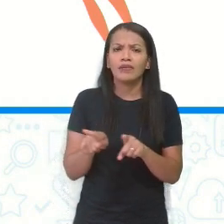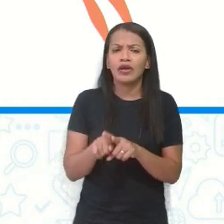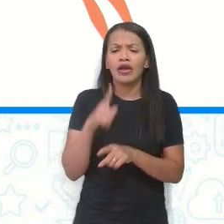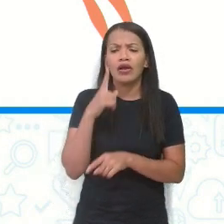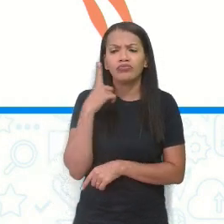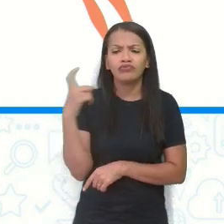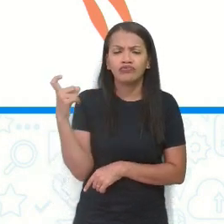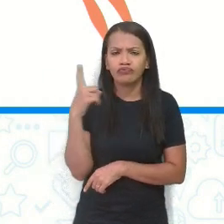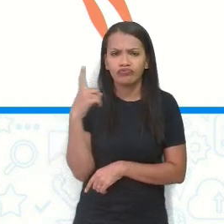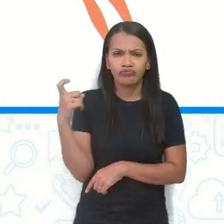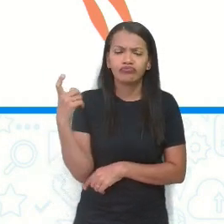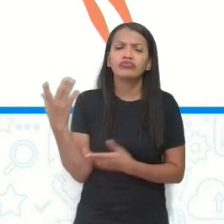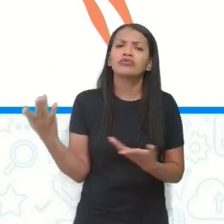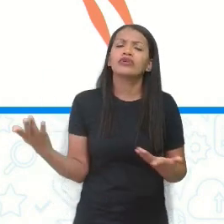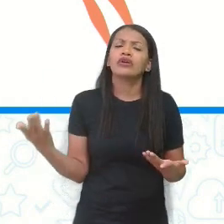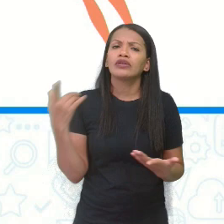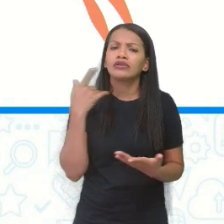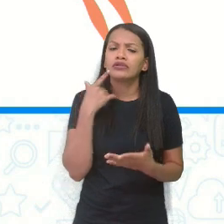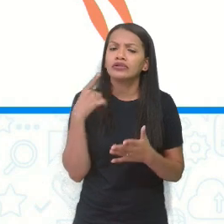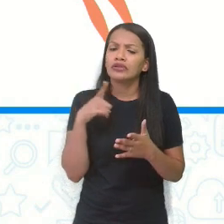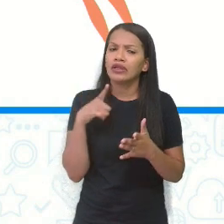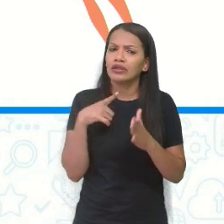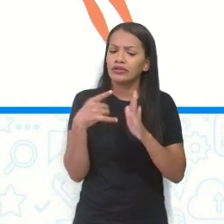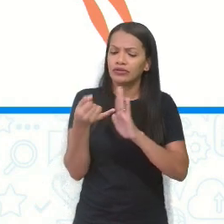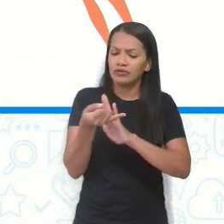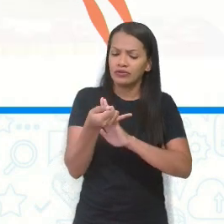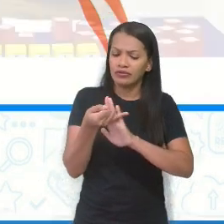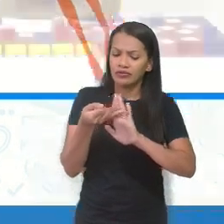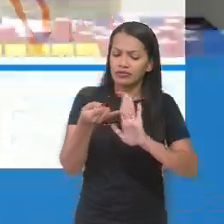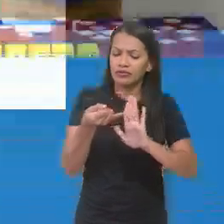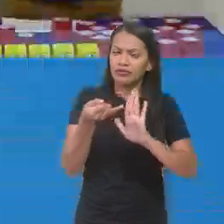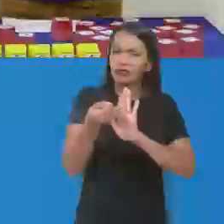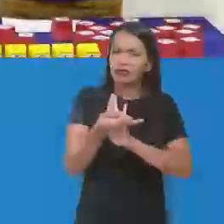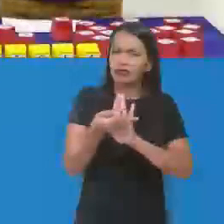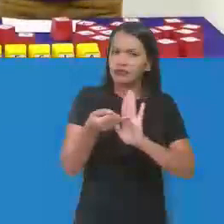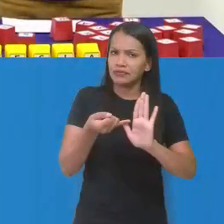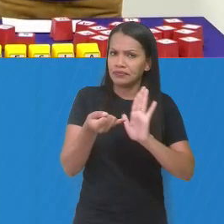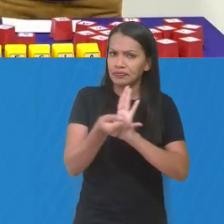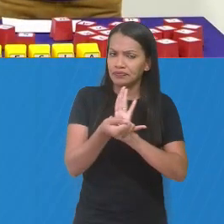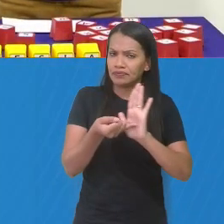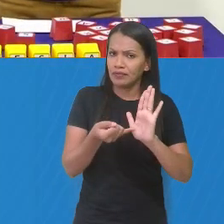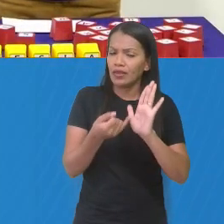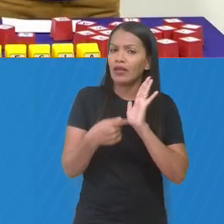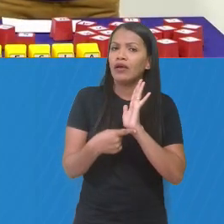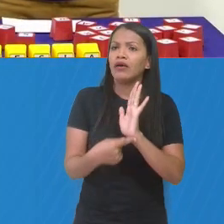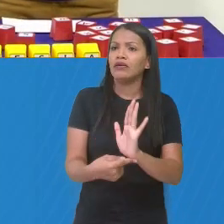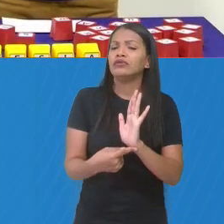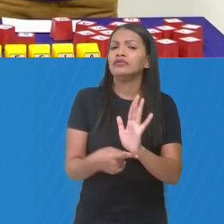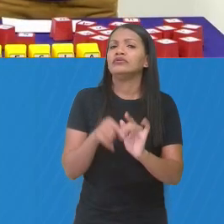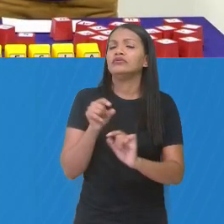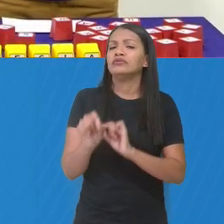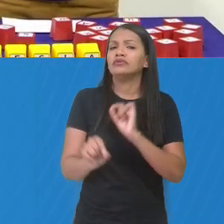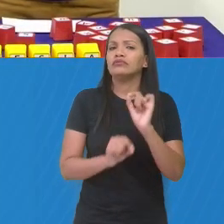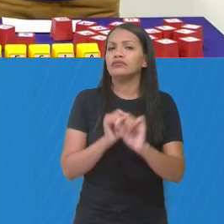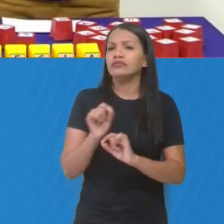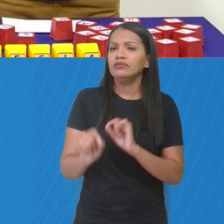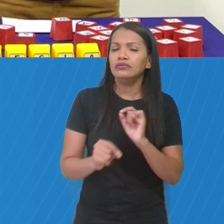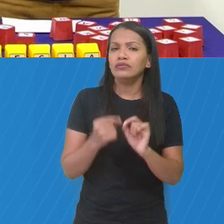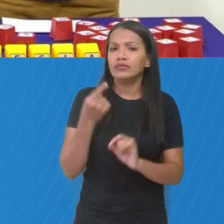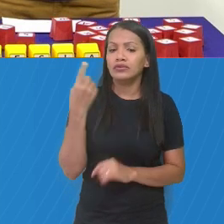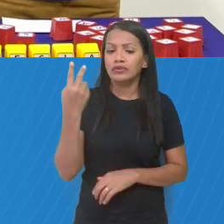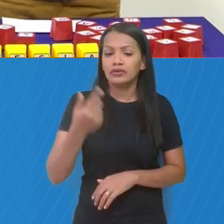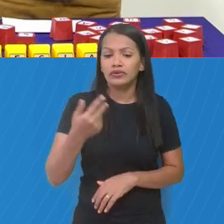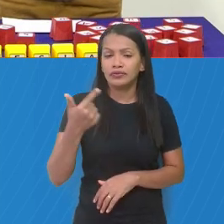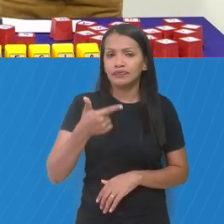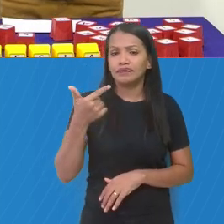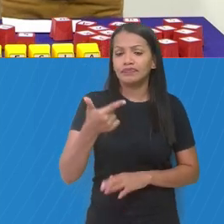final presente aí nos versos. Geralmente essa sonoridade aparecia no segundo verso